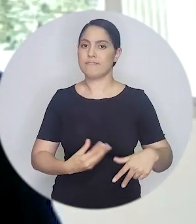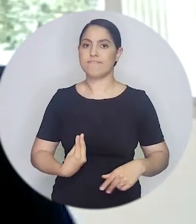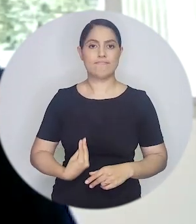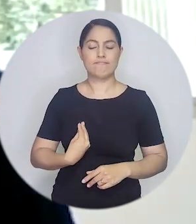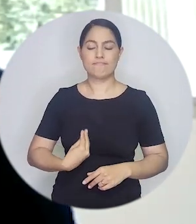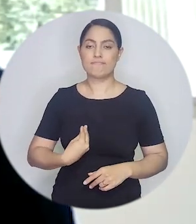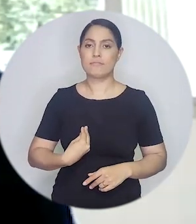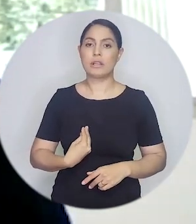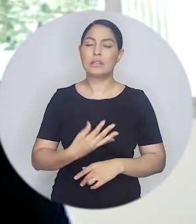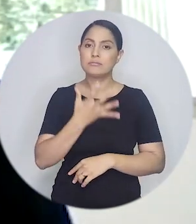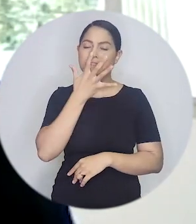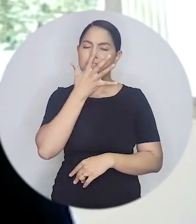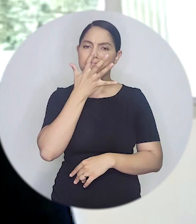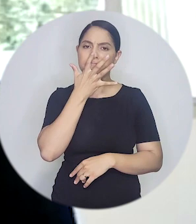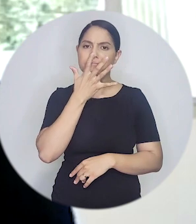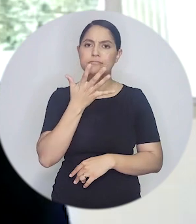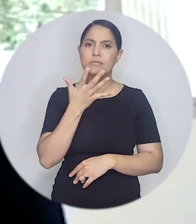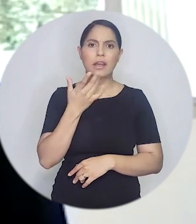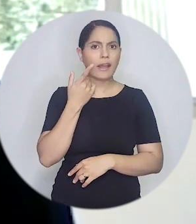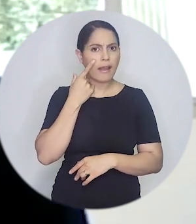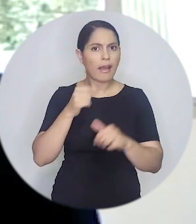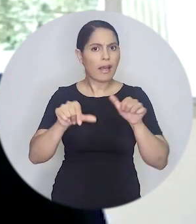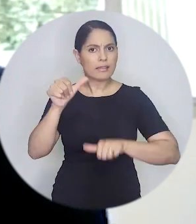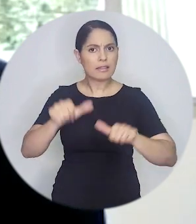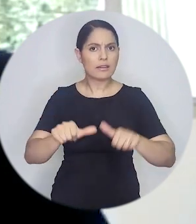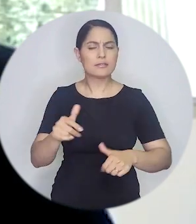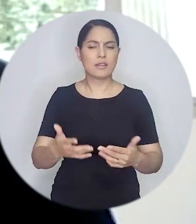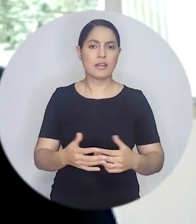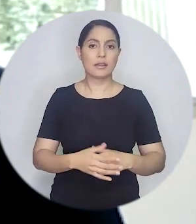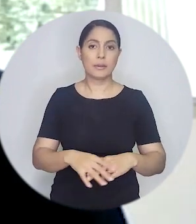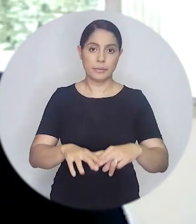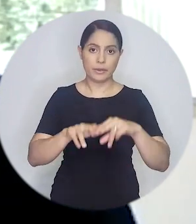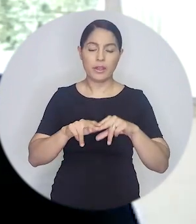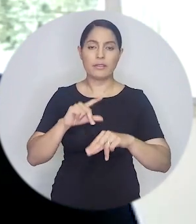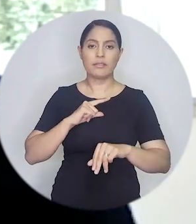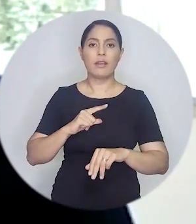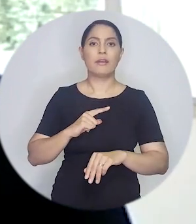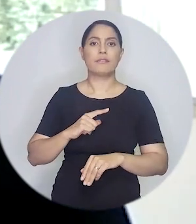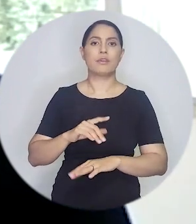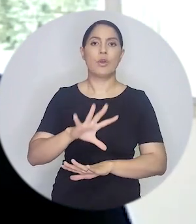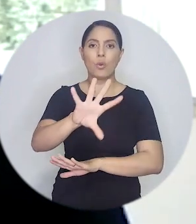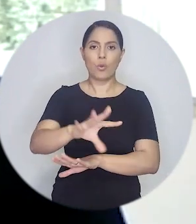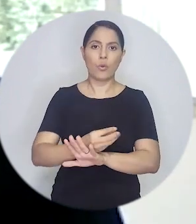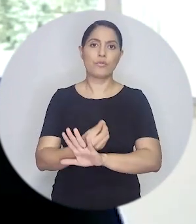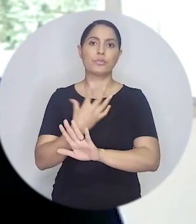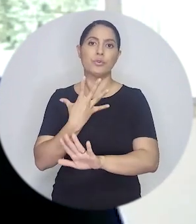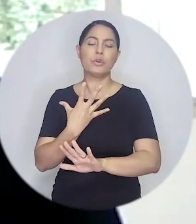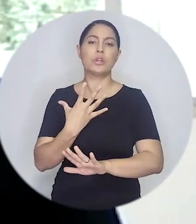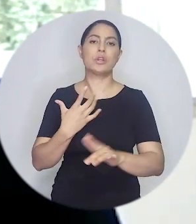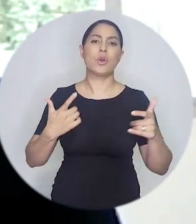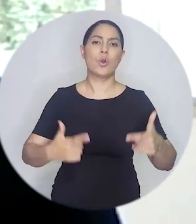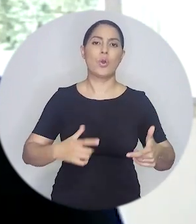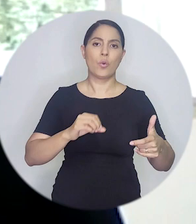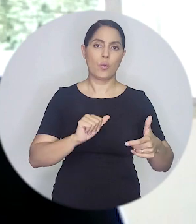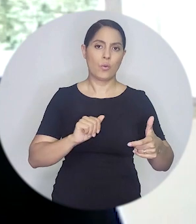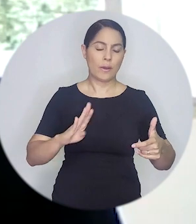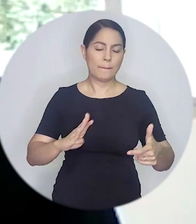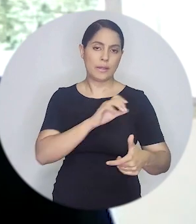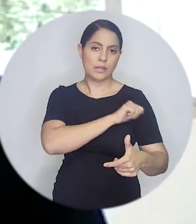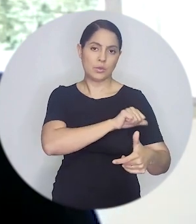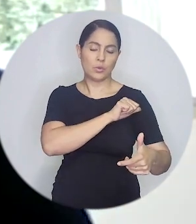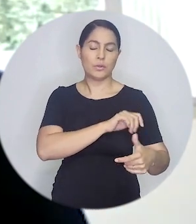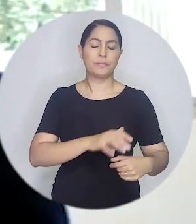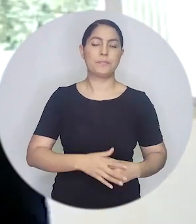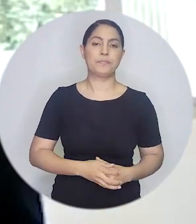fóruns e, na ocasião, constataram os representantes da ouvidoria da OAB Rio